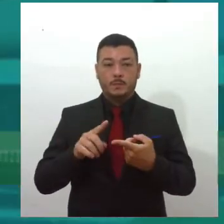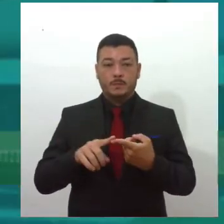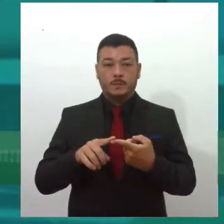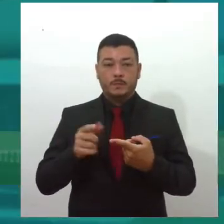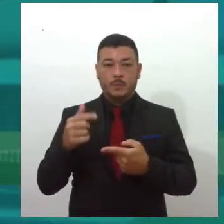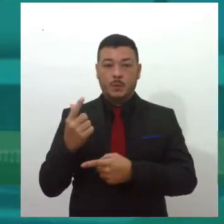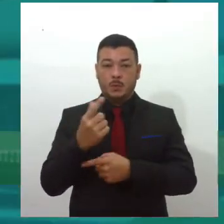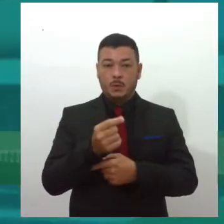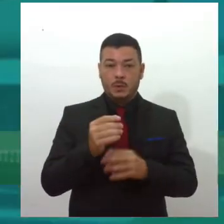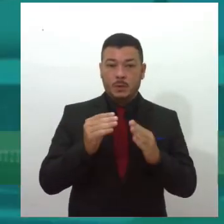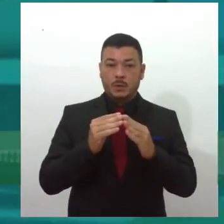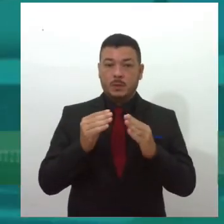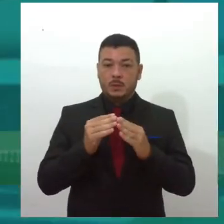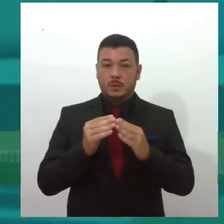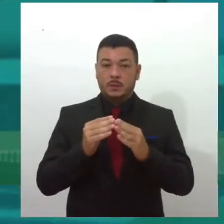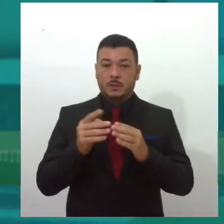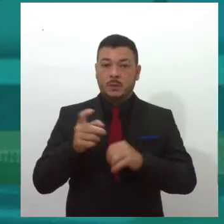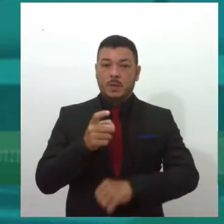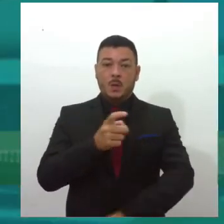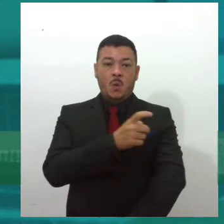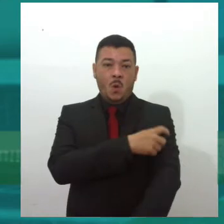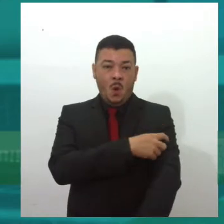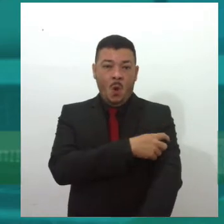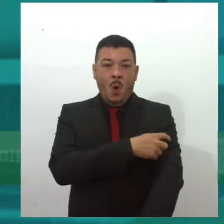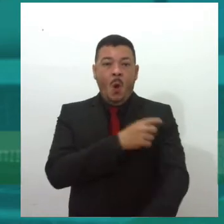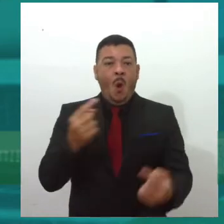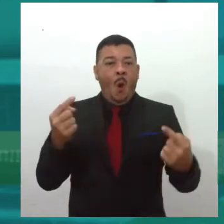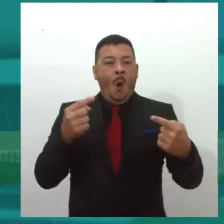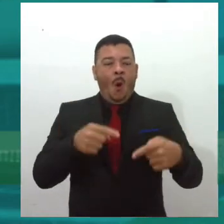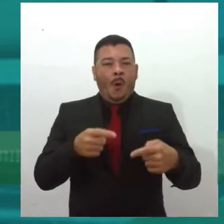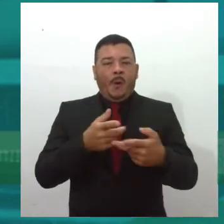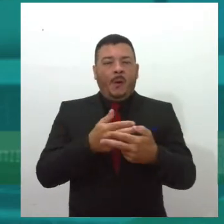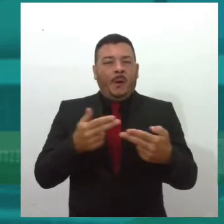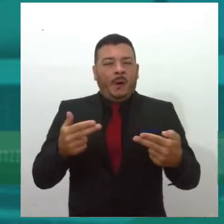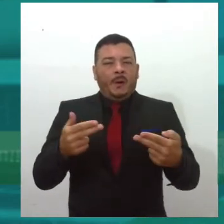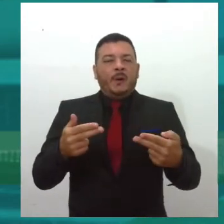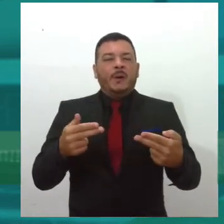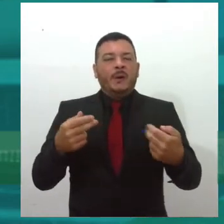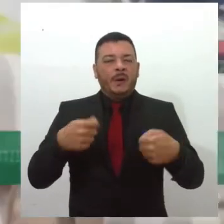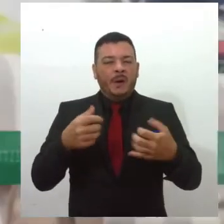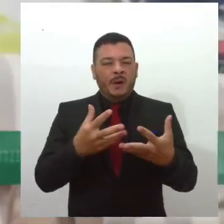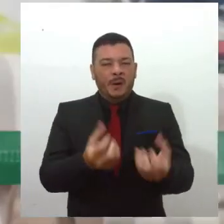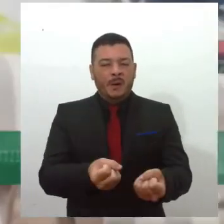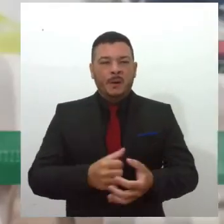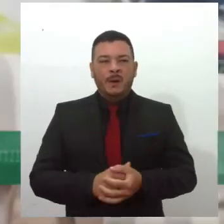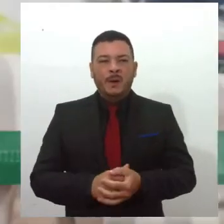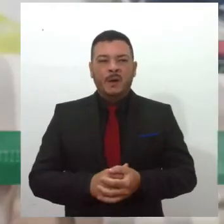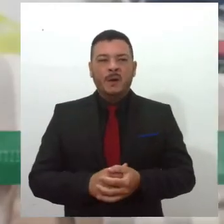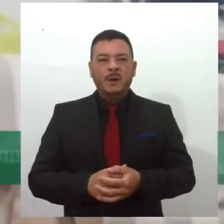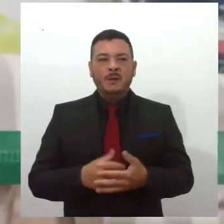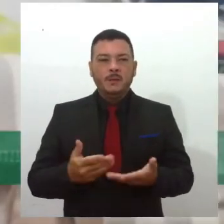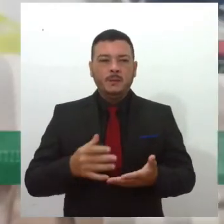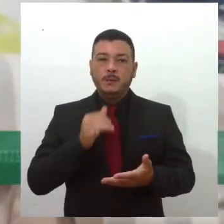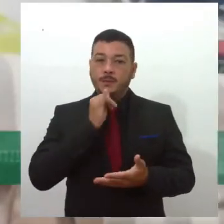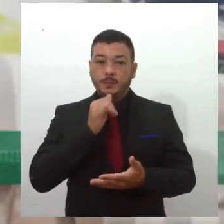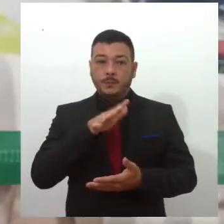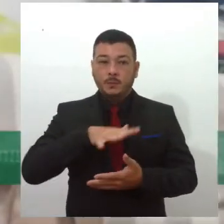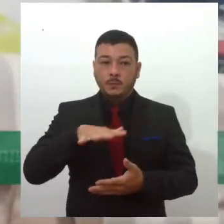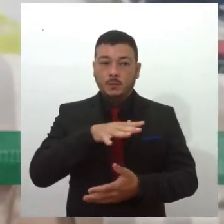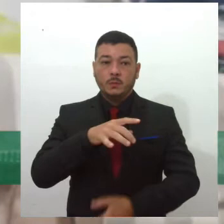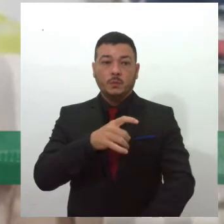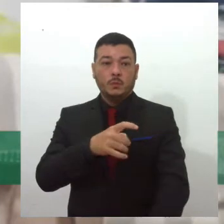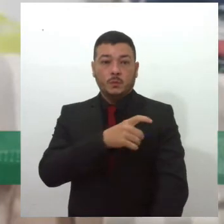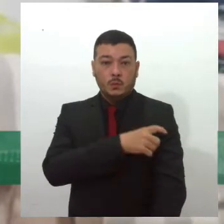por razão, a vacinação, como outras questões, ficaram atrasadas. Então, assim, os idosos como todo, a